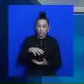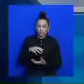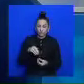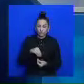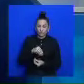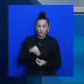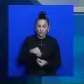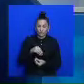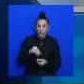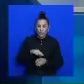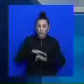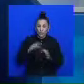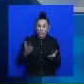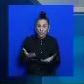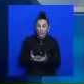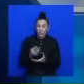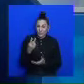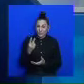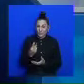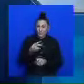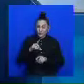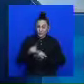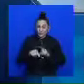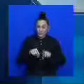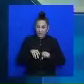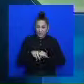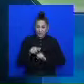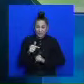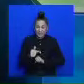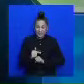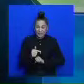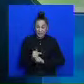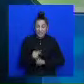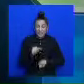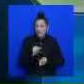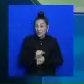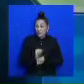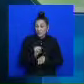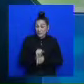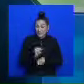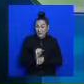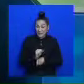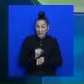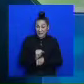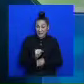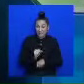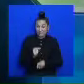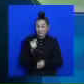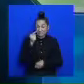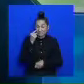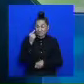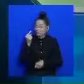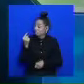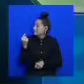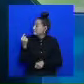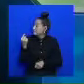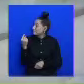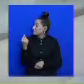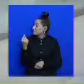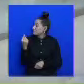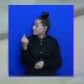sendo embaralhadas dentro do nosso segundo globo, o globo do Super 7. E vamos aguardar a bola para a coluna 6.